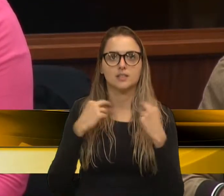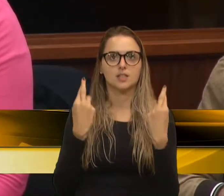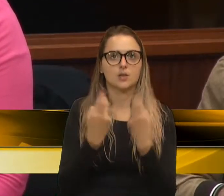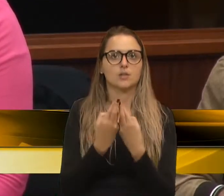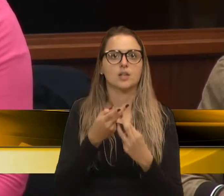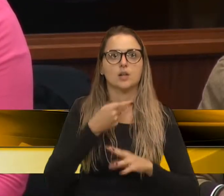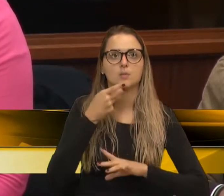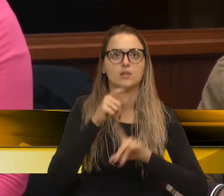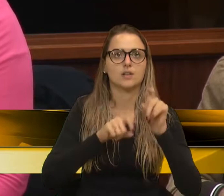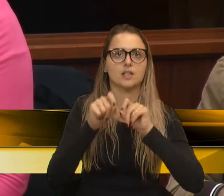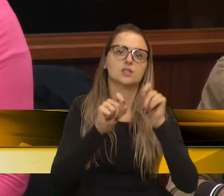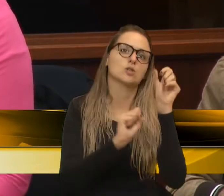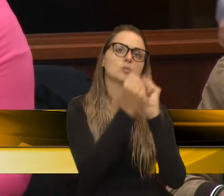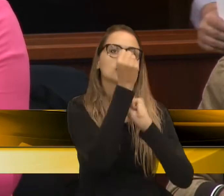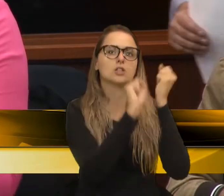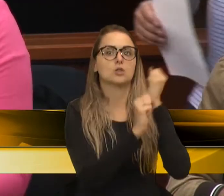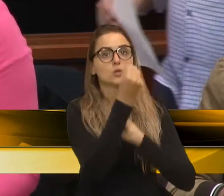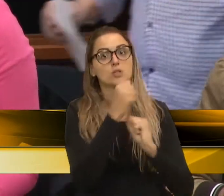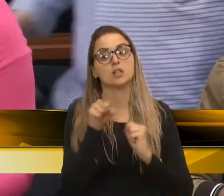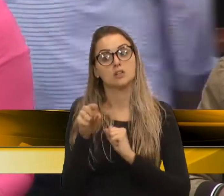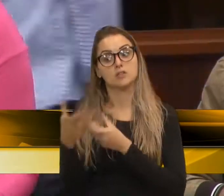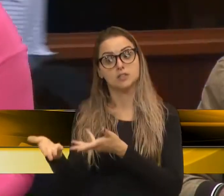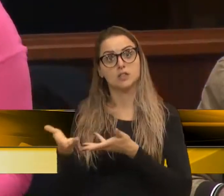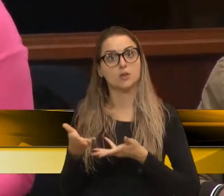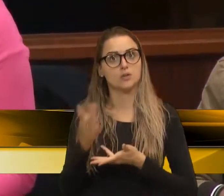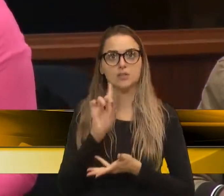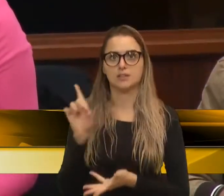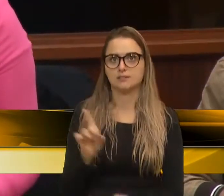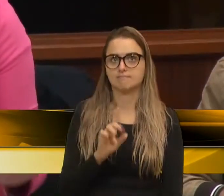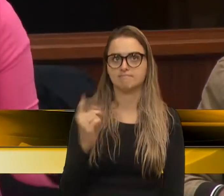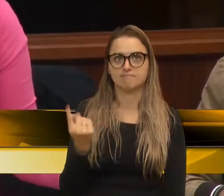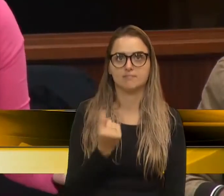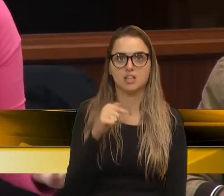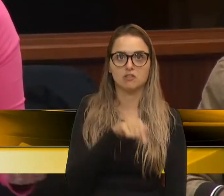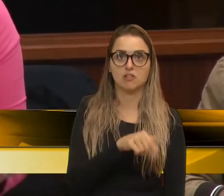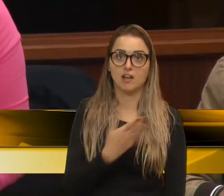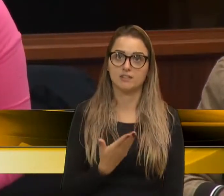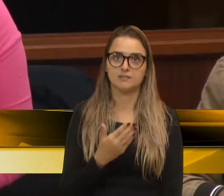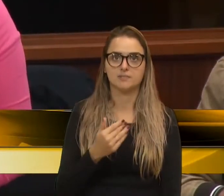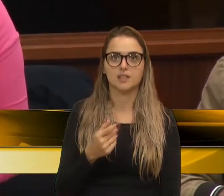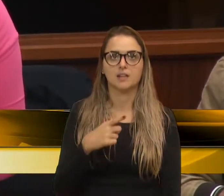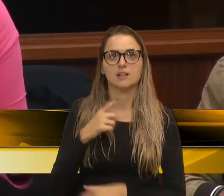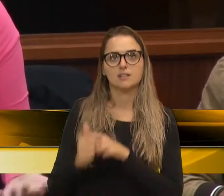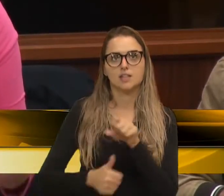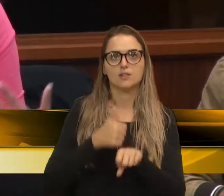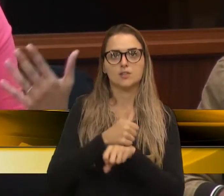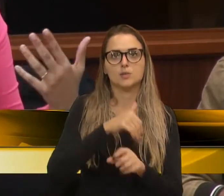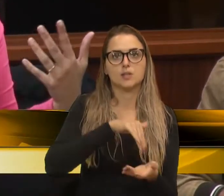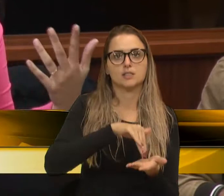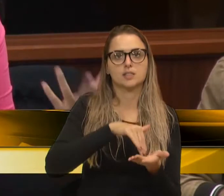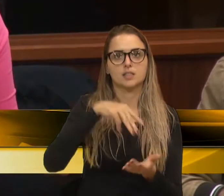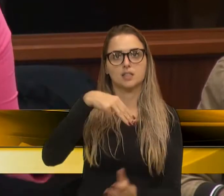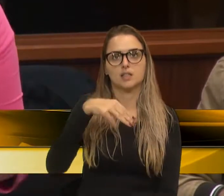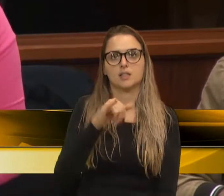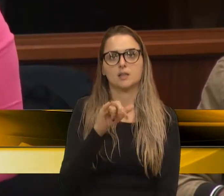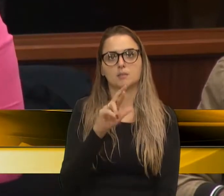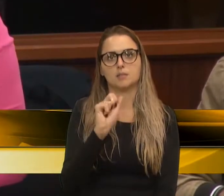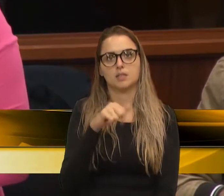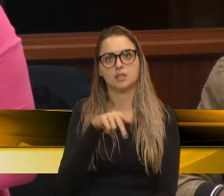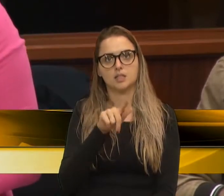a questão industrial, né? O senhor foi convidado, acabou não vindo. Veio a secretária Mirângela, a